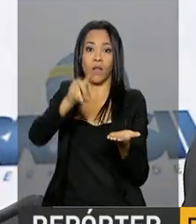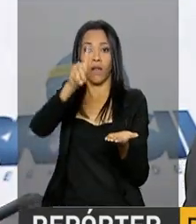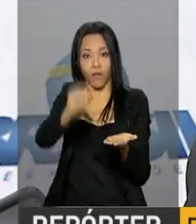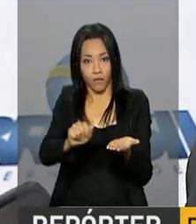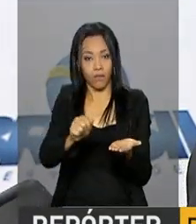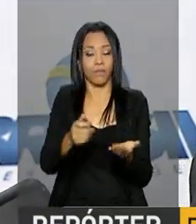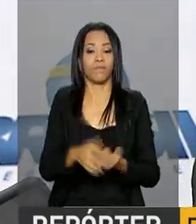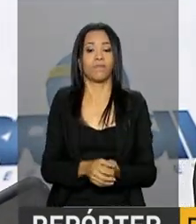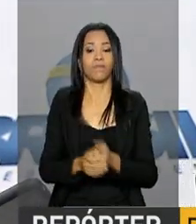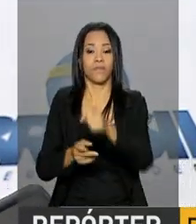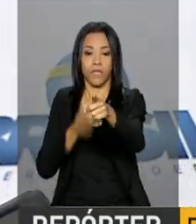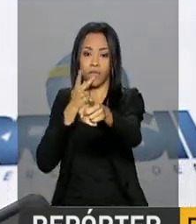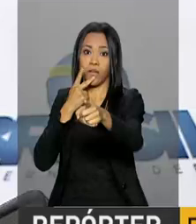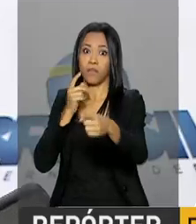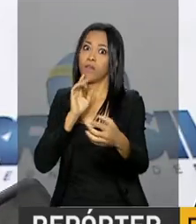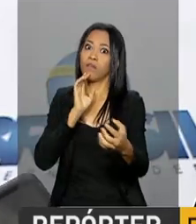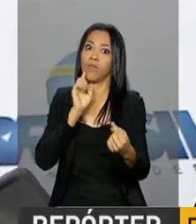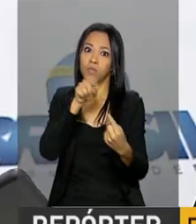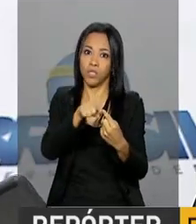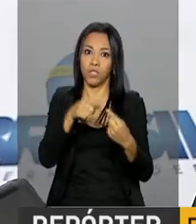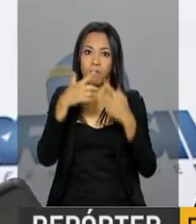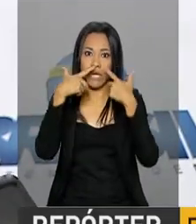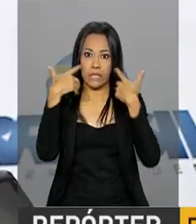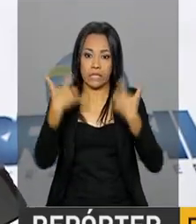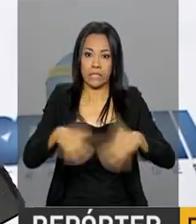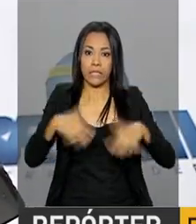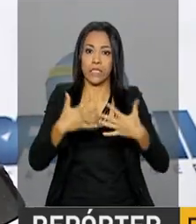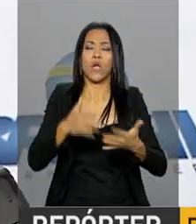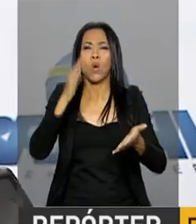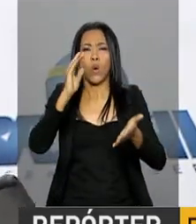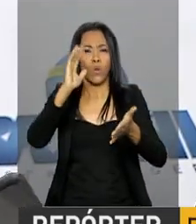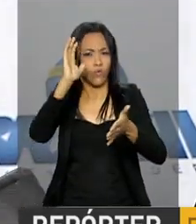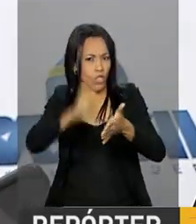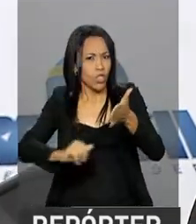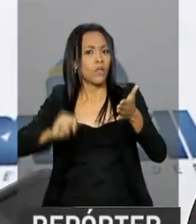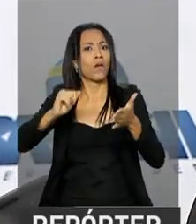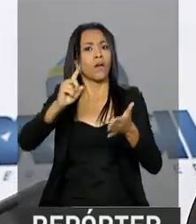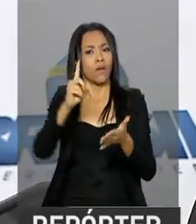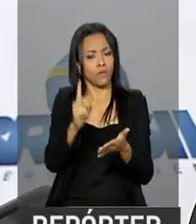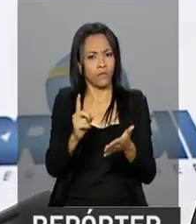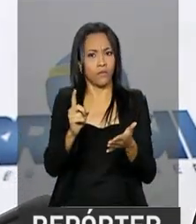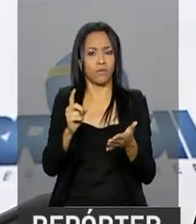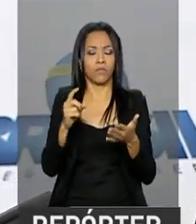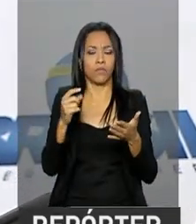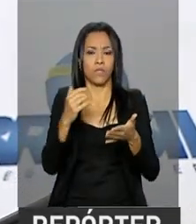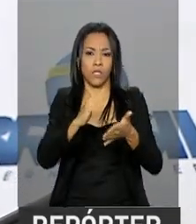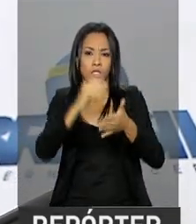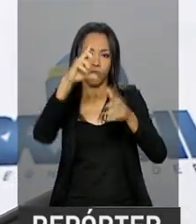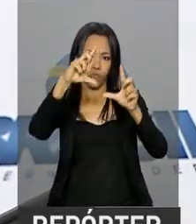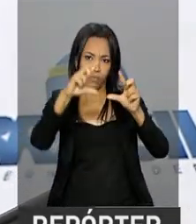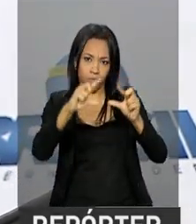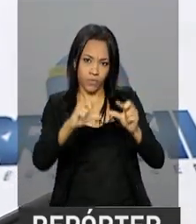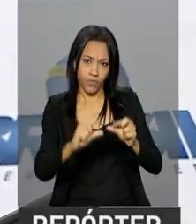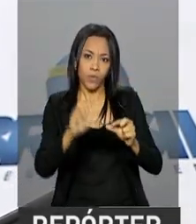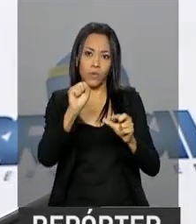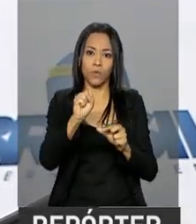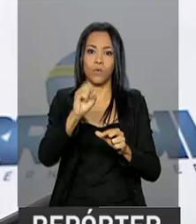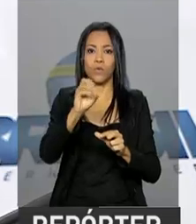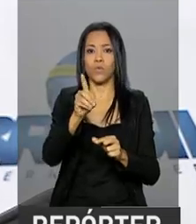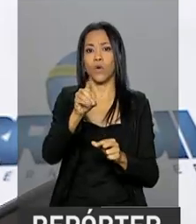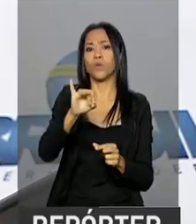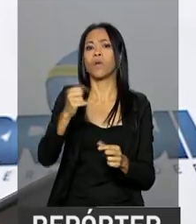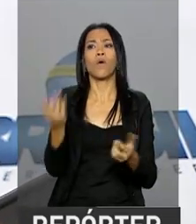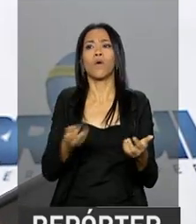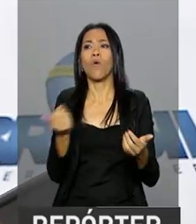ambiciosa porque o excesso de sódio já foi tirado, agora requer tecnologia para